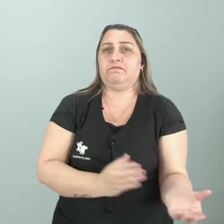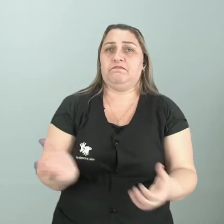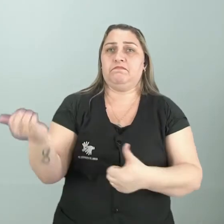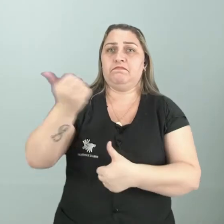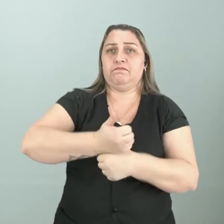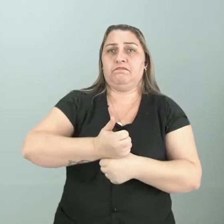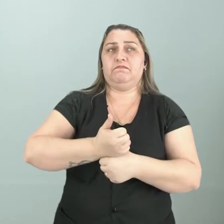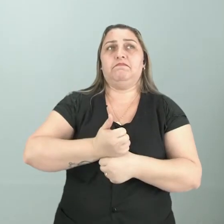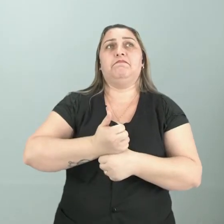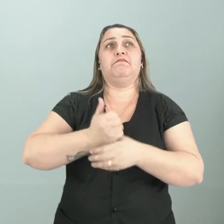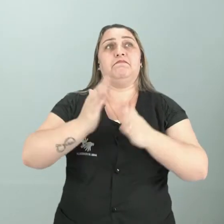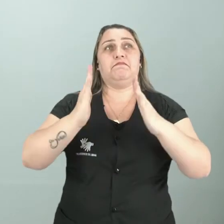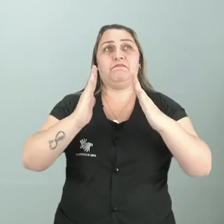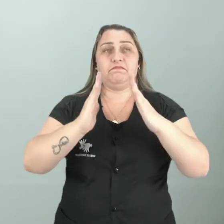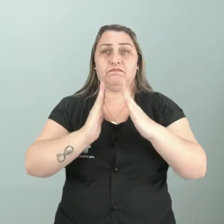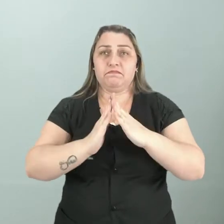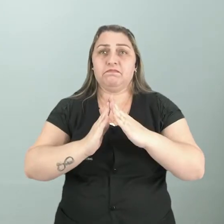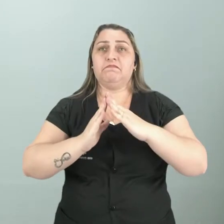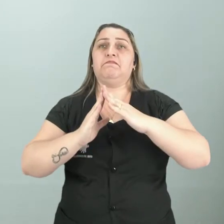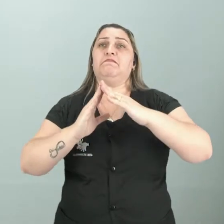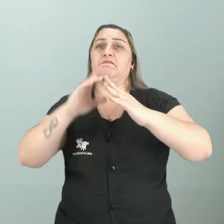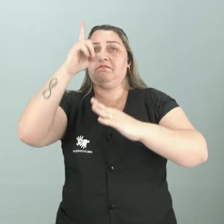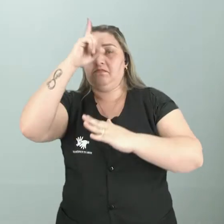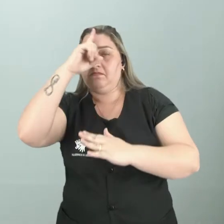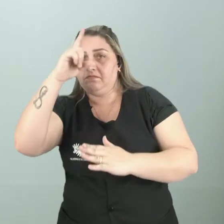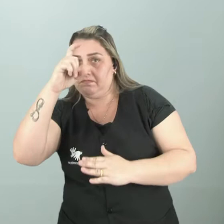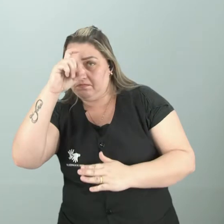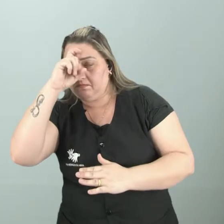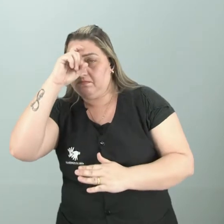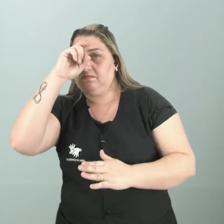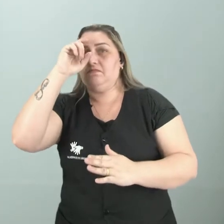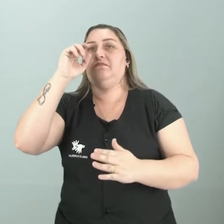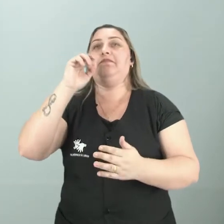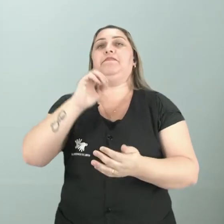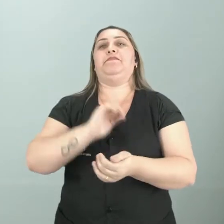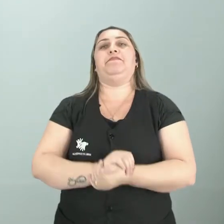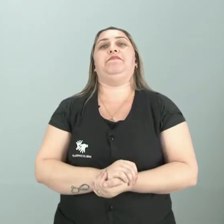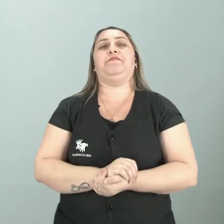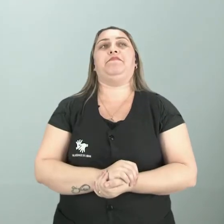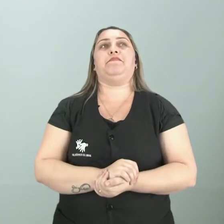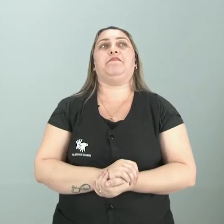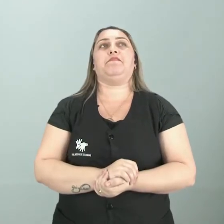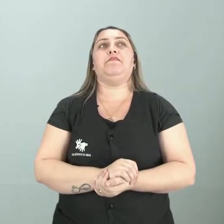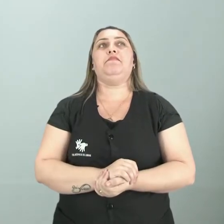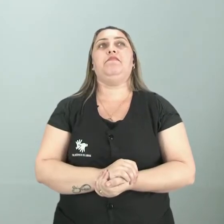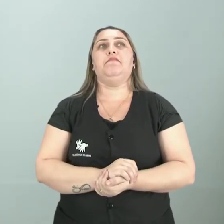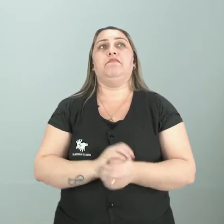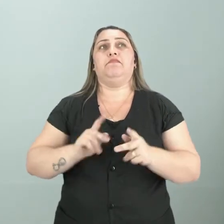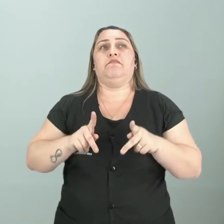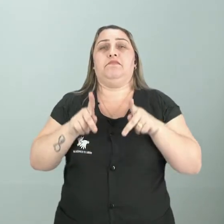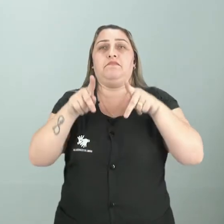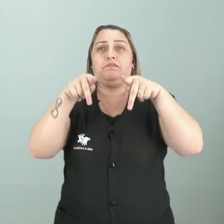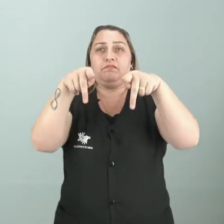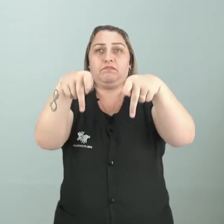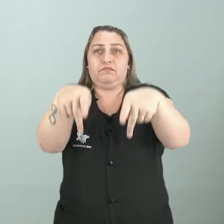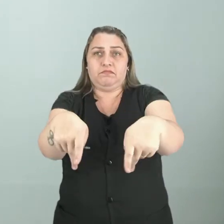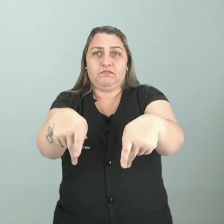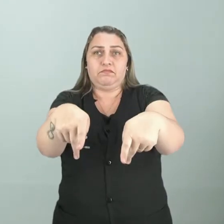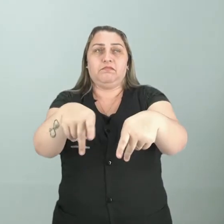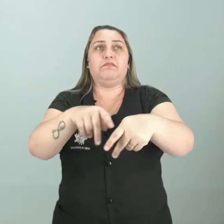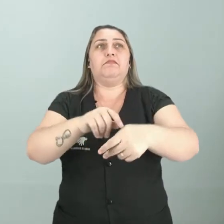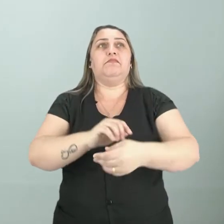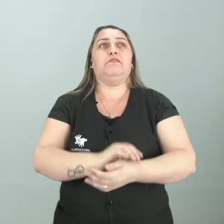vai fazendo o quê? Fazendo hospitais, fazendo